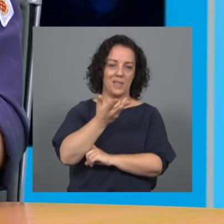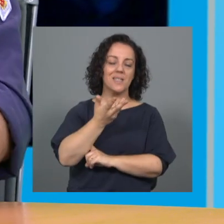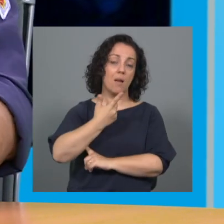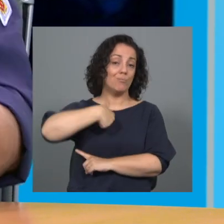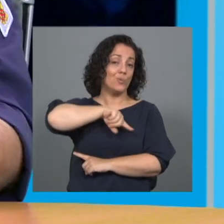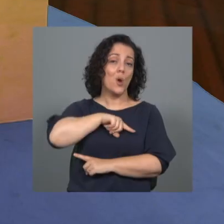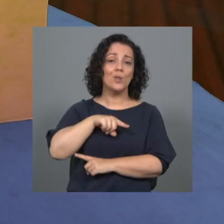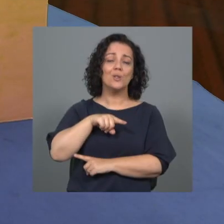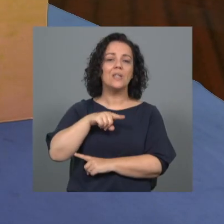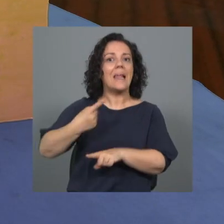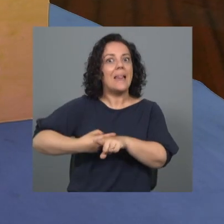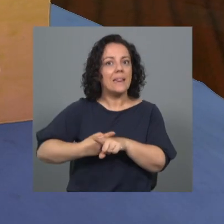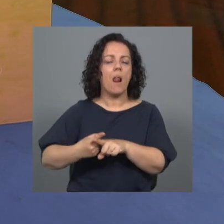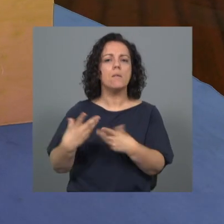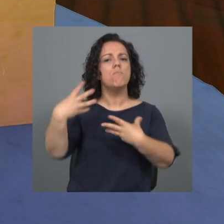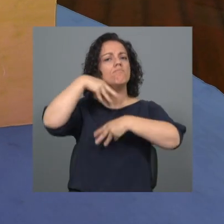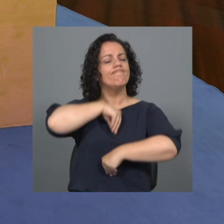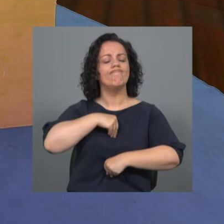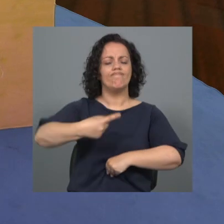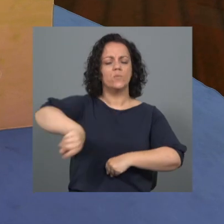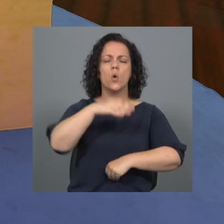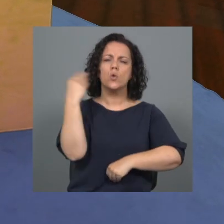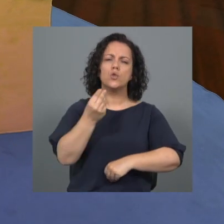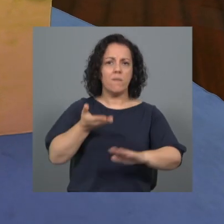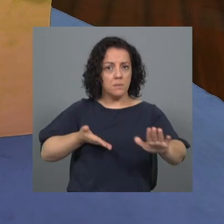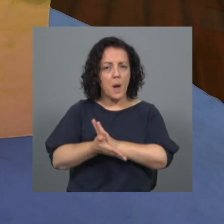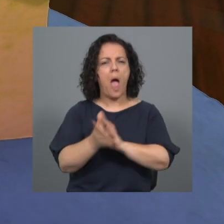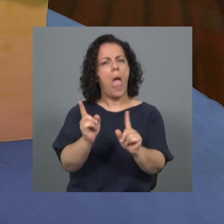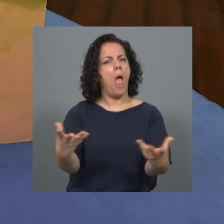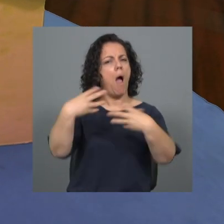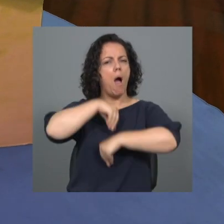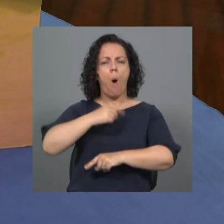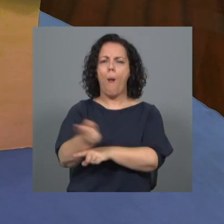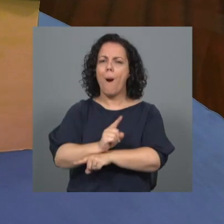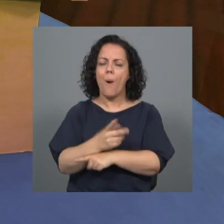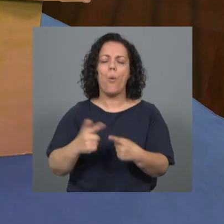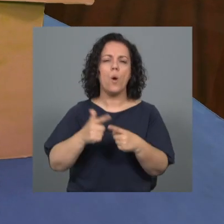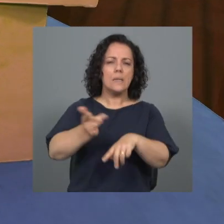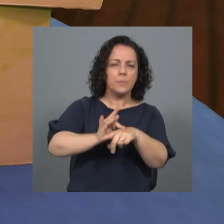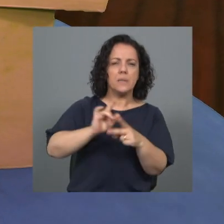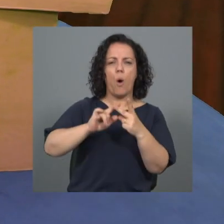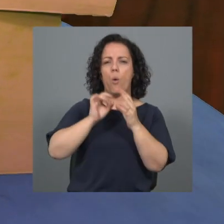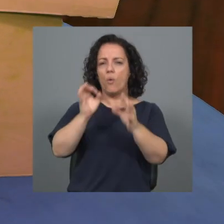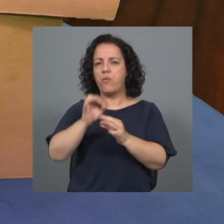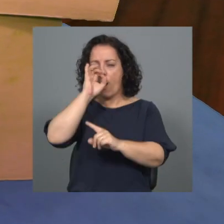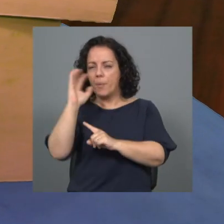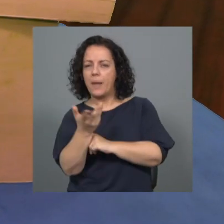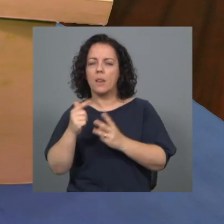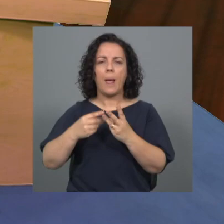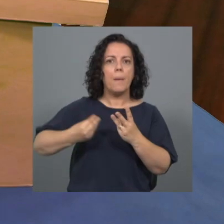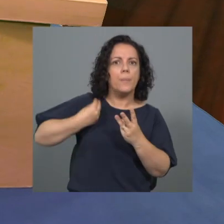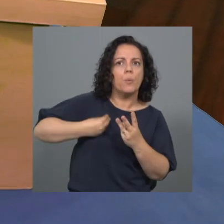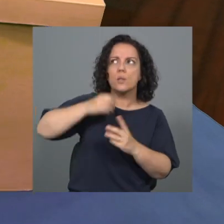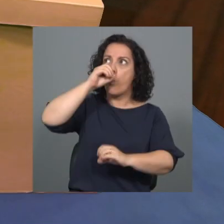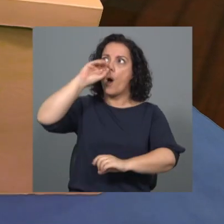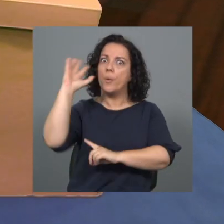interesse instituído nos nossos jovens desde a primeira hora. Portanto, a sensibilização, a educação ambiental, a preocupação com o que acontece na natureza, a forma como